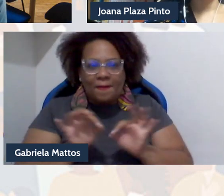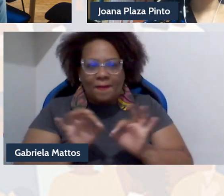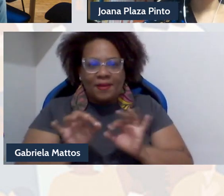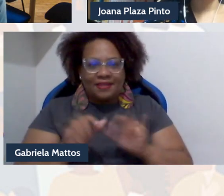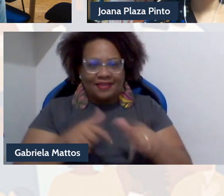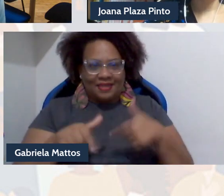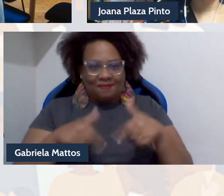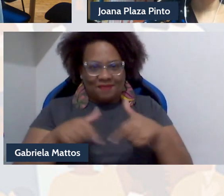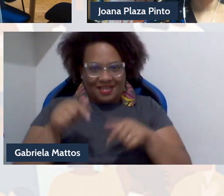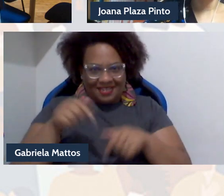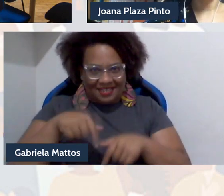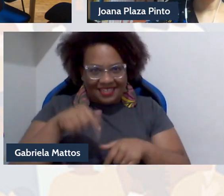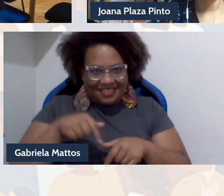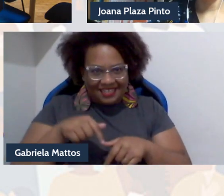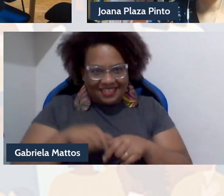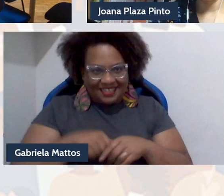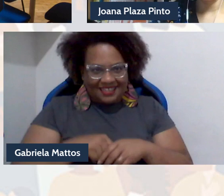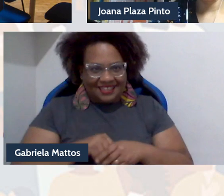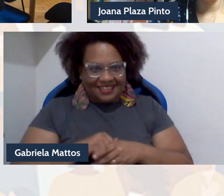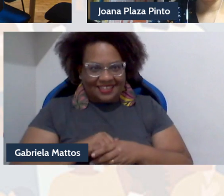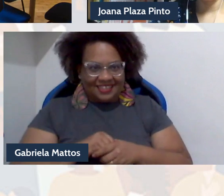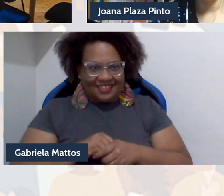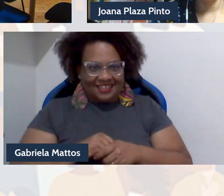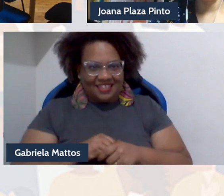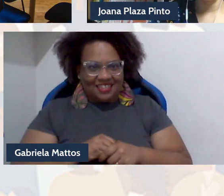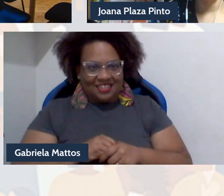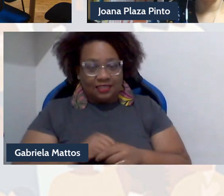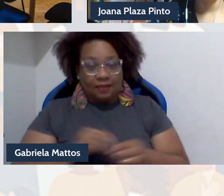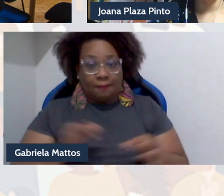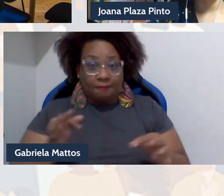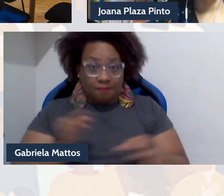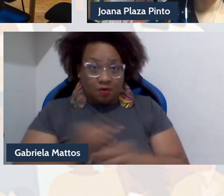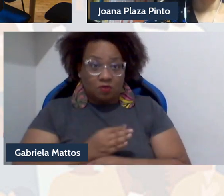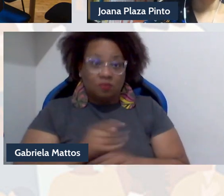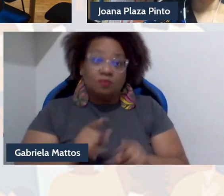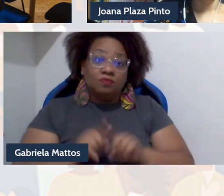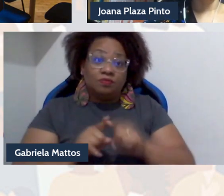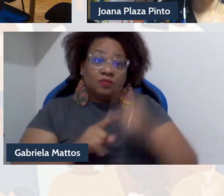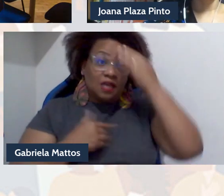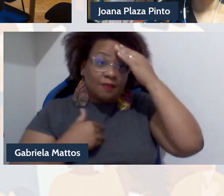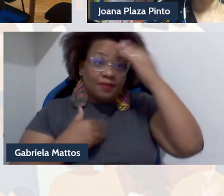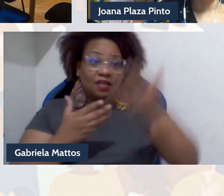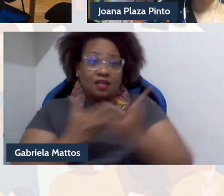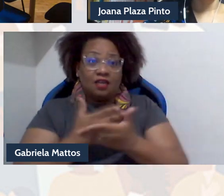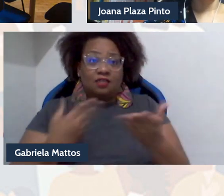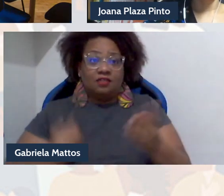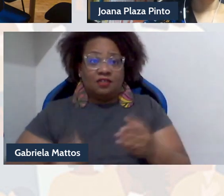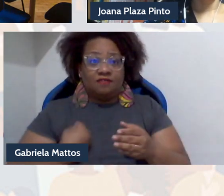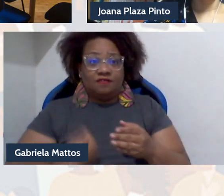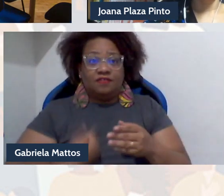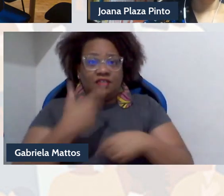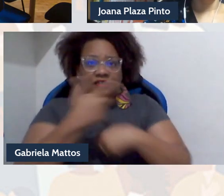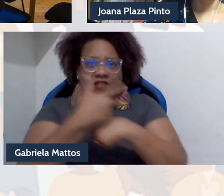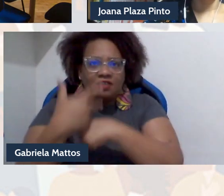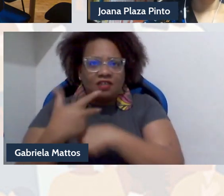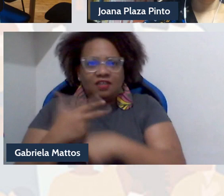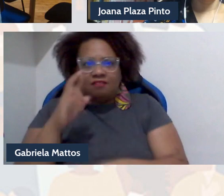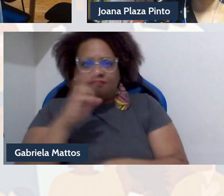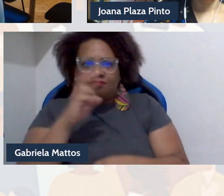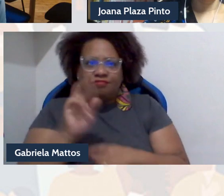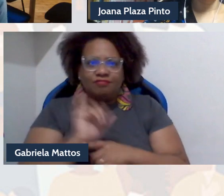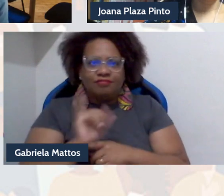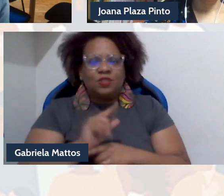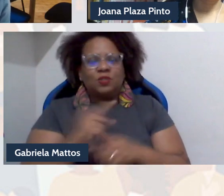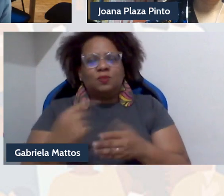né? E com isso eu agradeço também a participação das pessoas que estiveram conosco, trazendo suas perguntas,